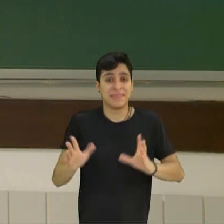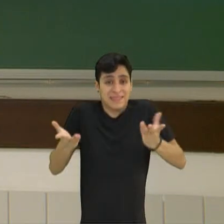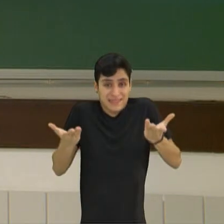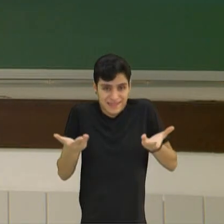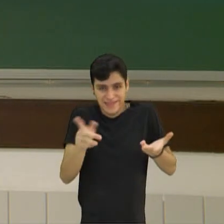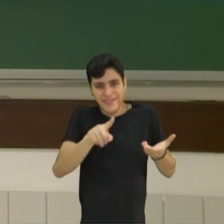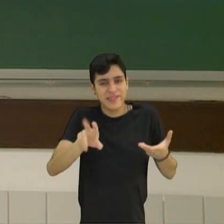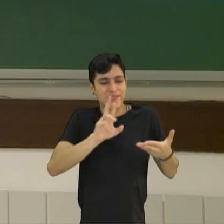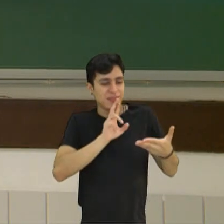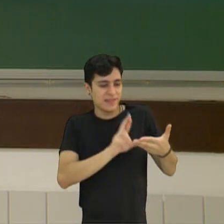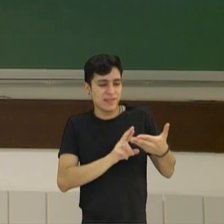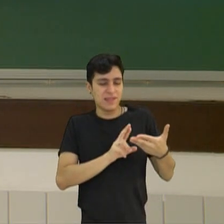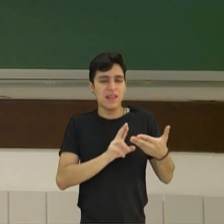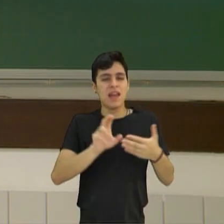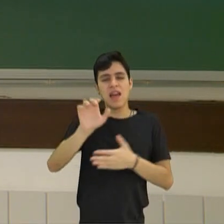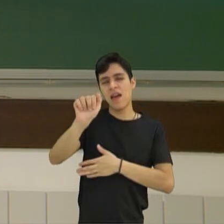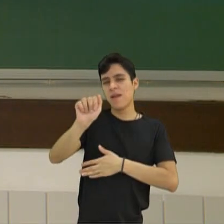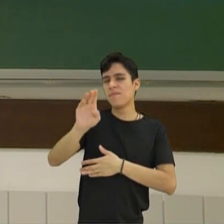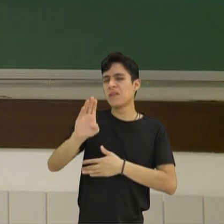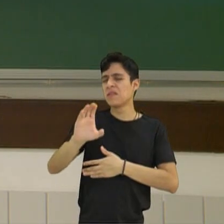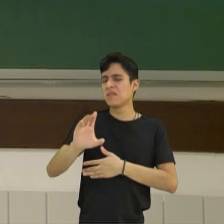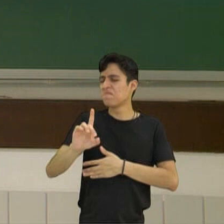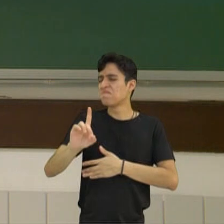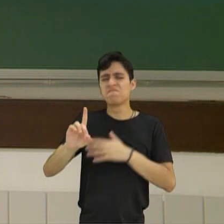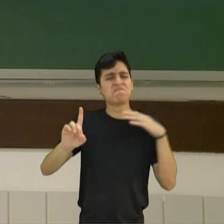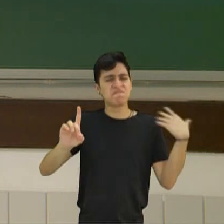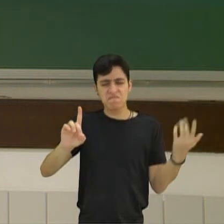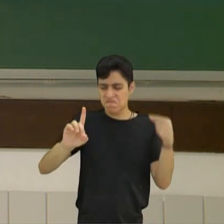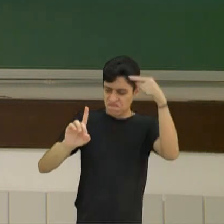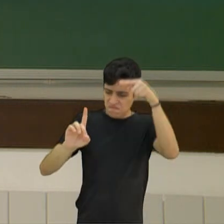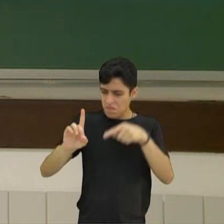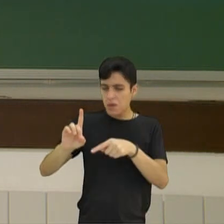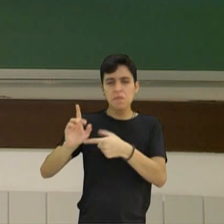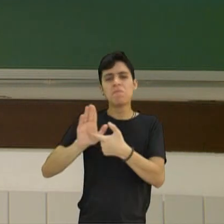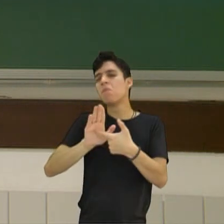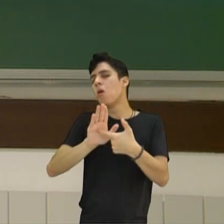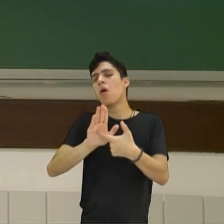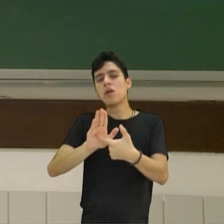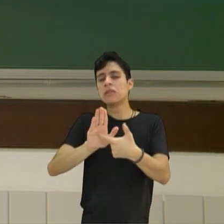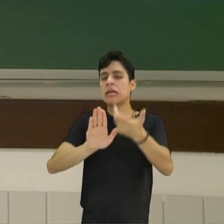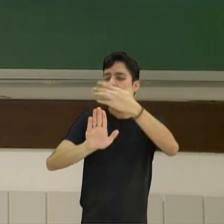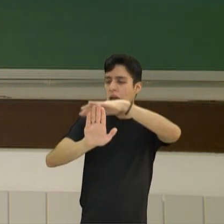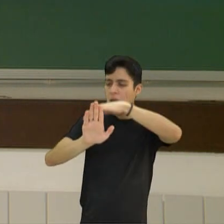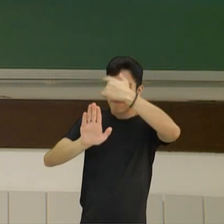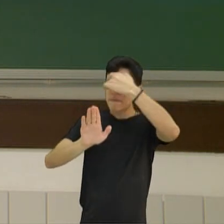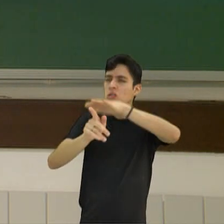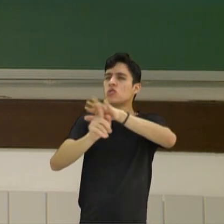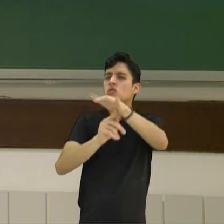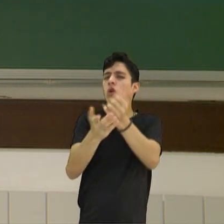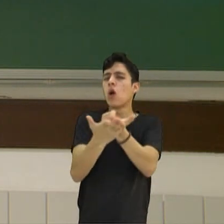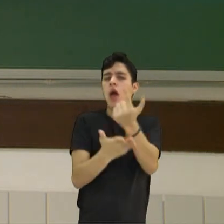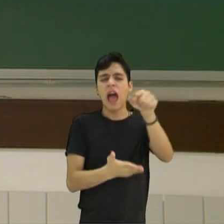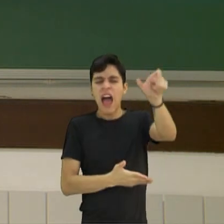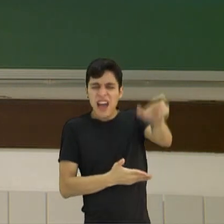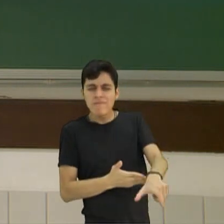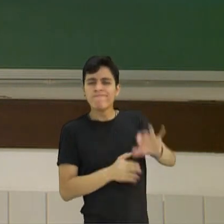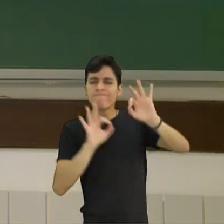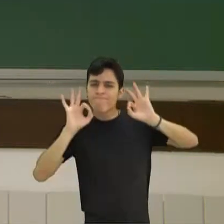Respondeu A, B, C ou D. Quais dessas mostram a mentalidade de consumo, que a pessoa é